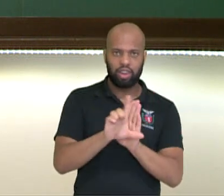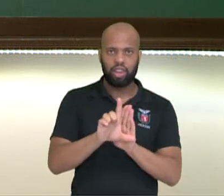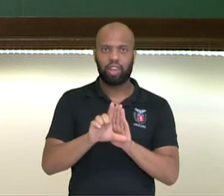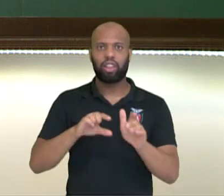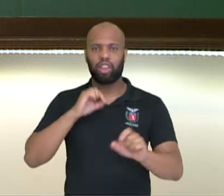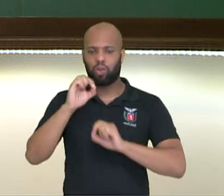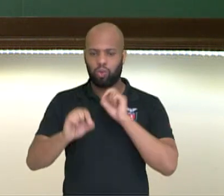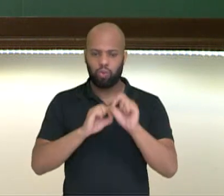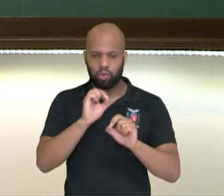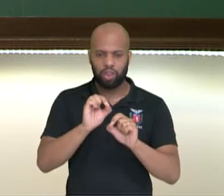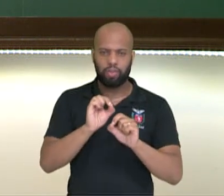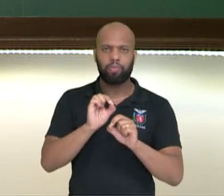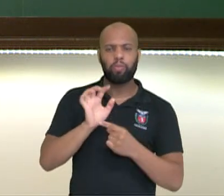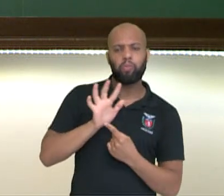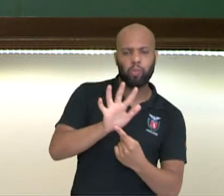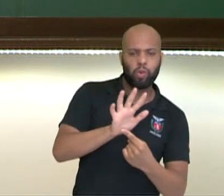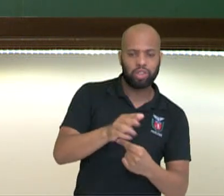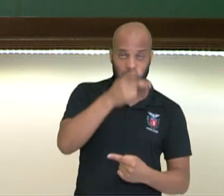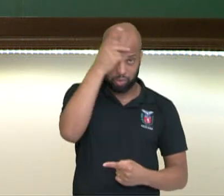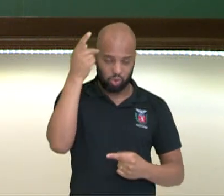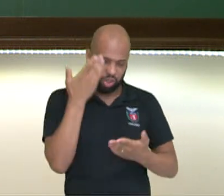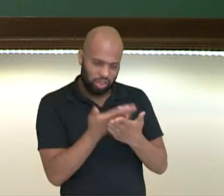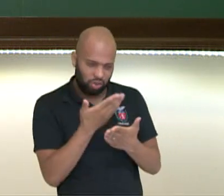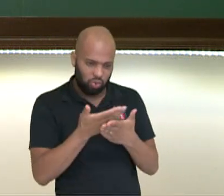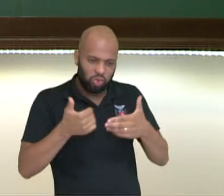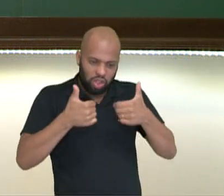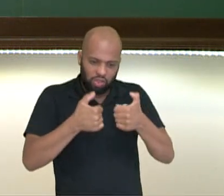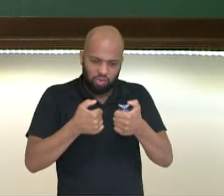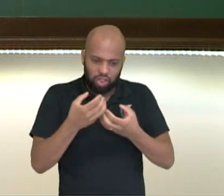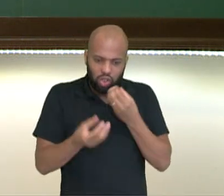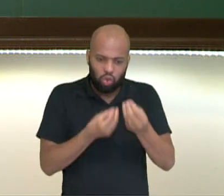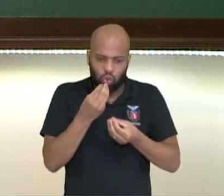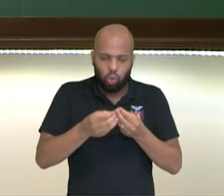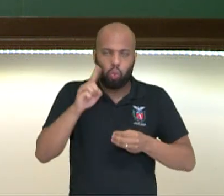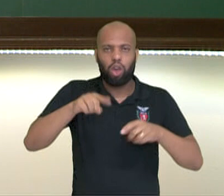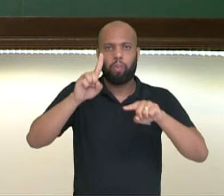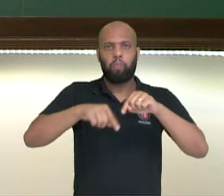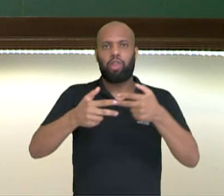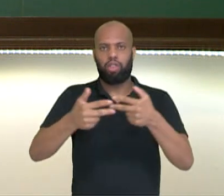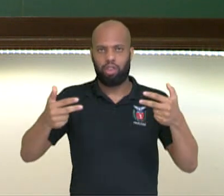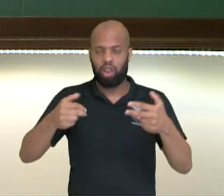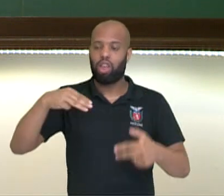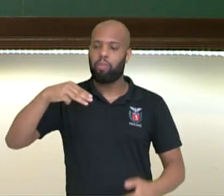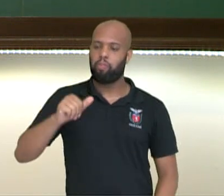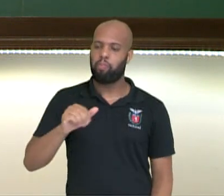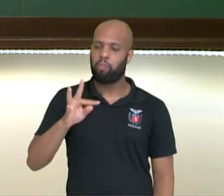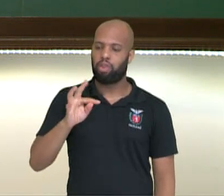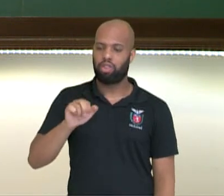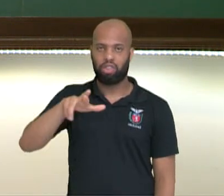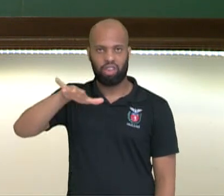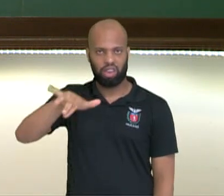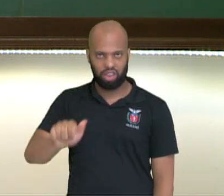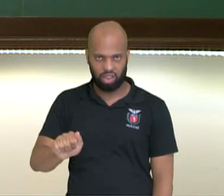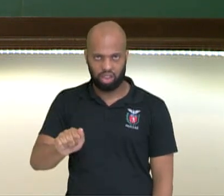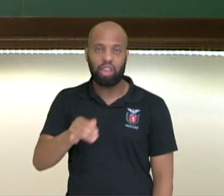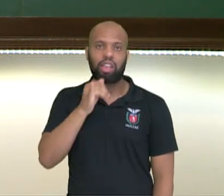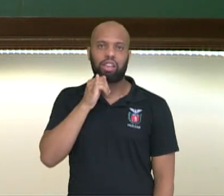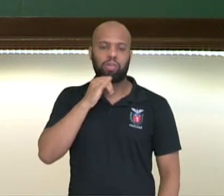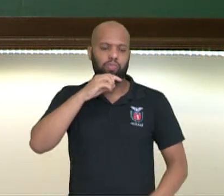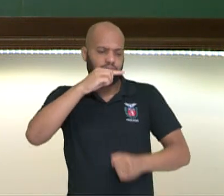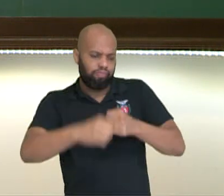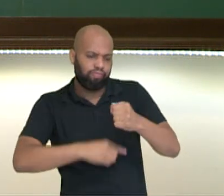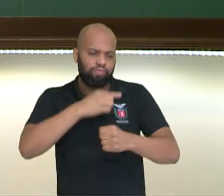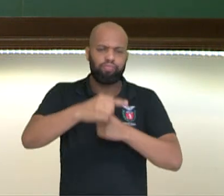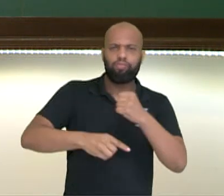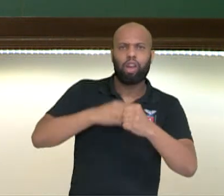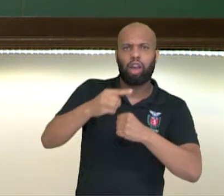da estrutura da matéria. Ou seja, quando eu quebro o átomo lá, uma das leis que eu sei que o átomo não pode violar é a